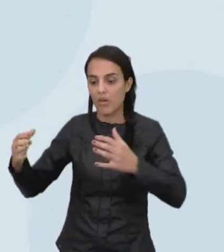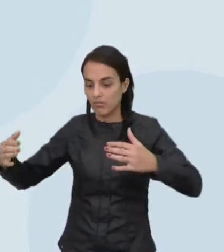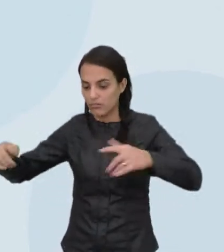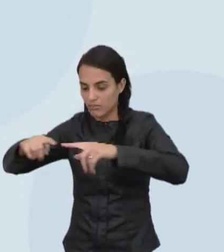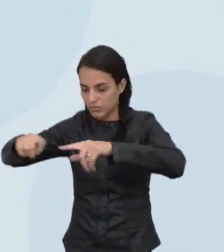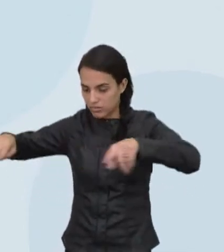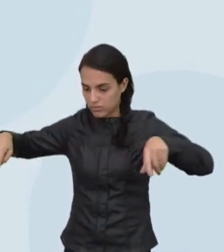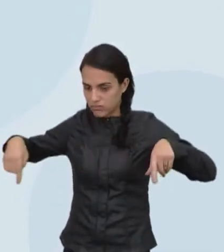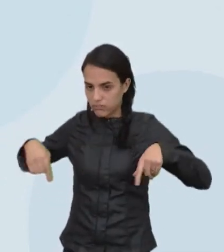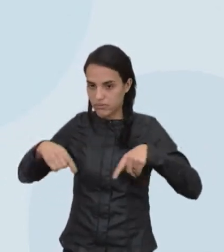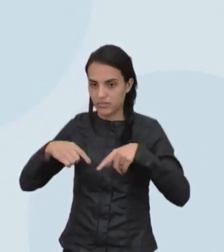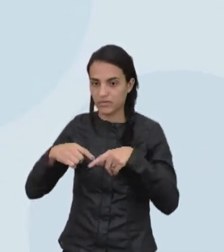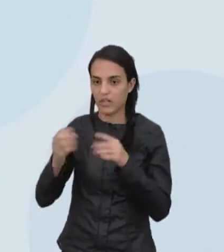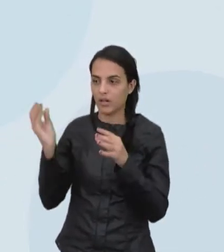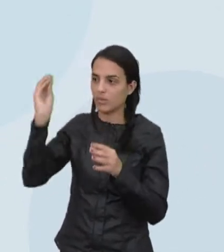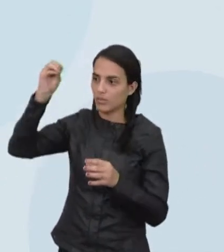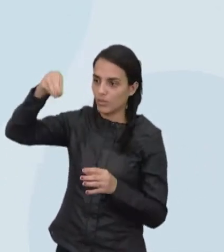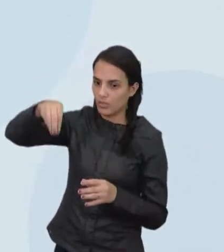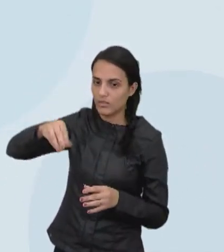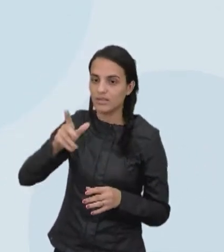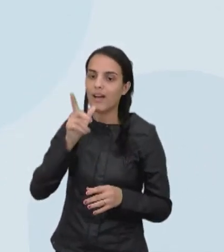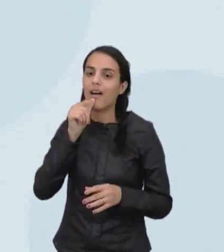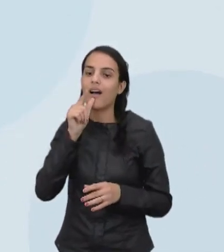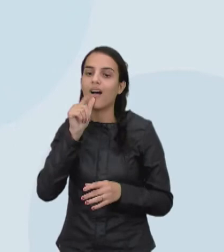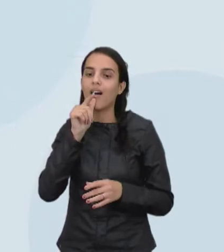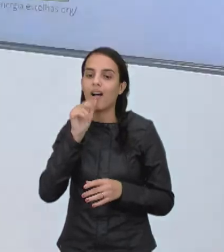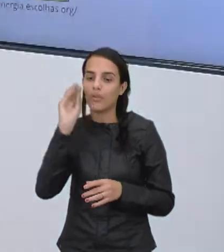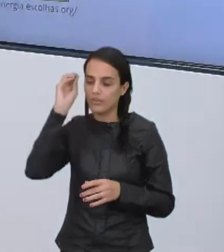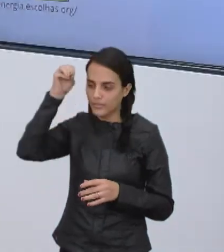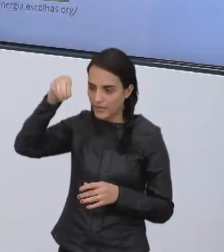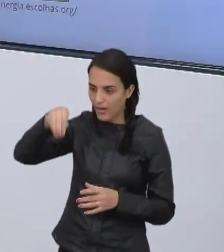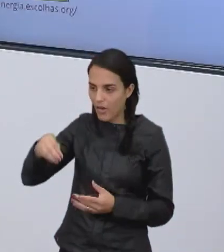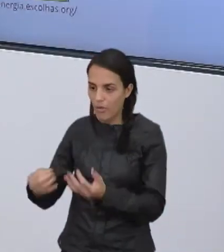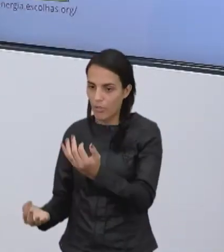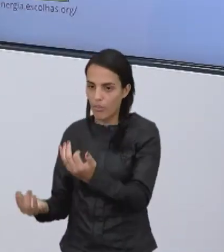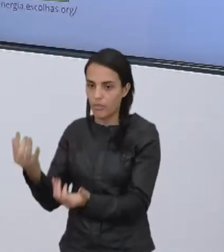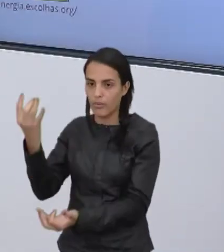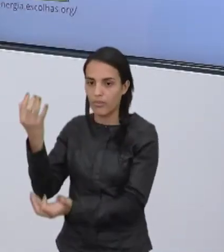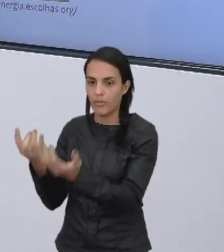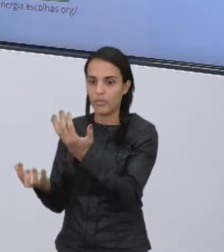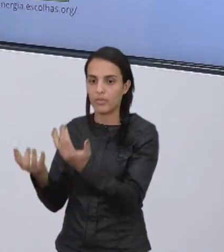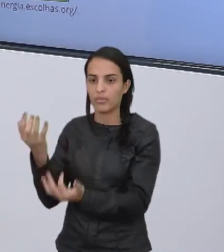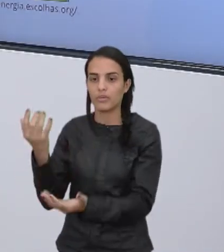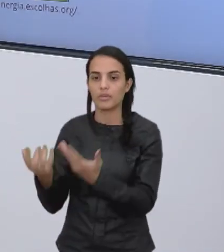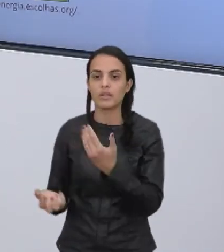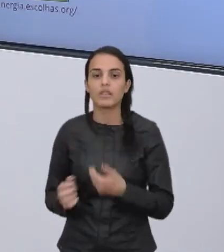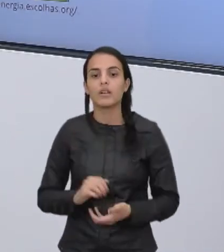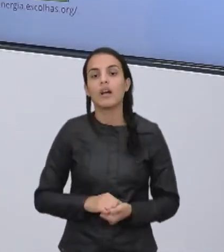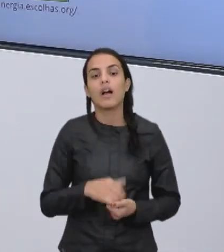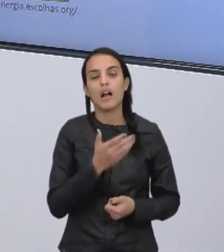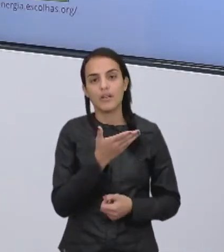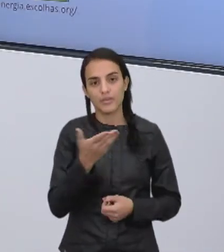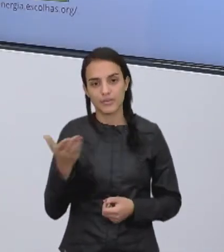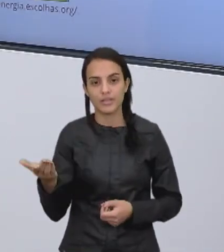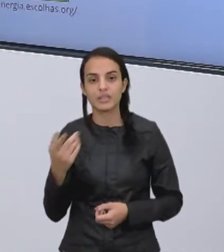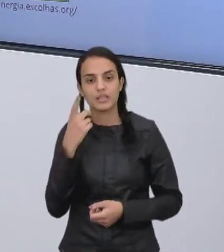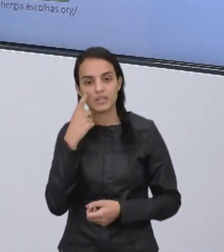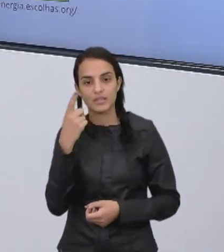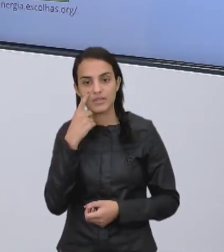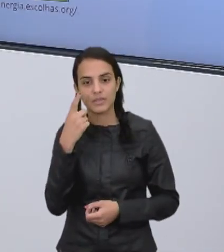novo. A gente usa a água, né? A água tem algumas qualidades, algumas propriedades que vocês vão... tem